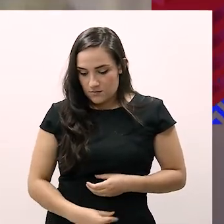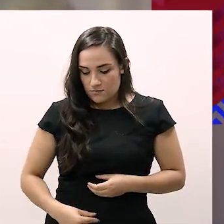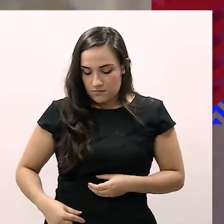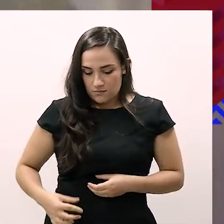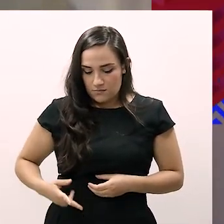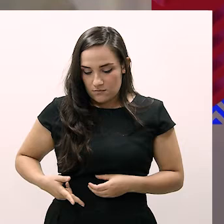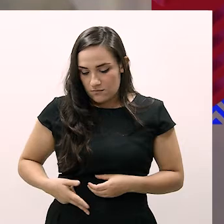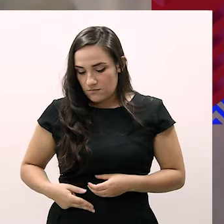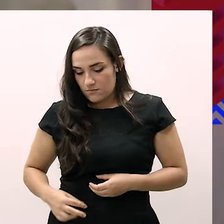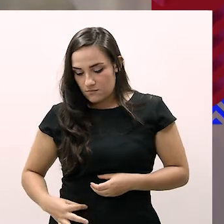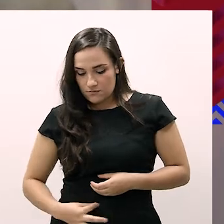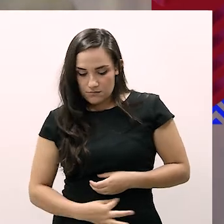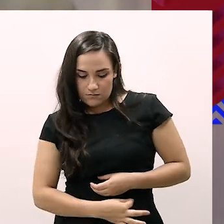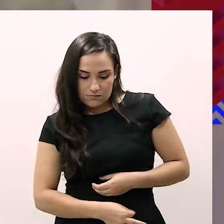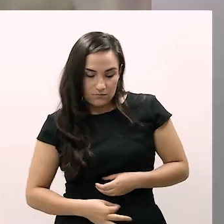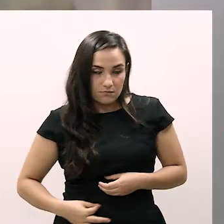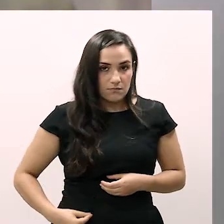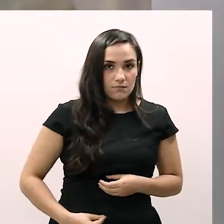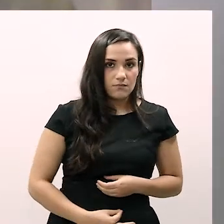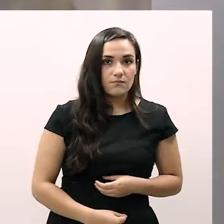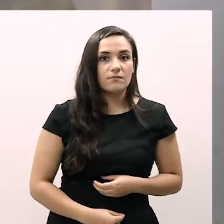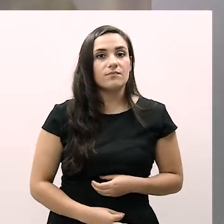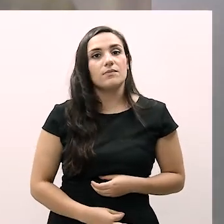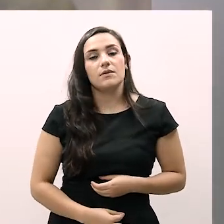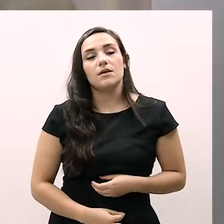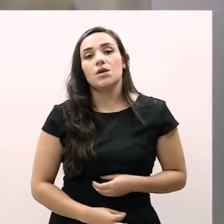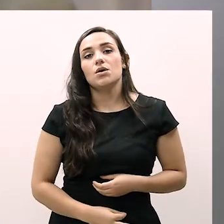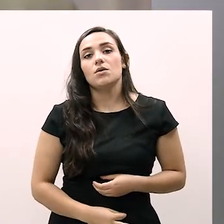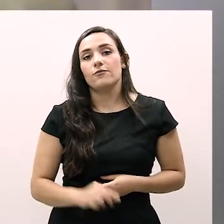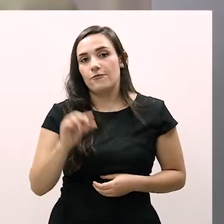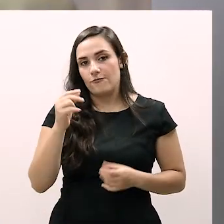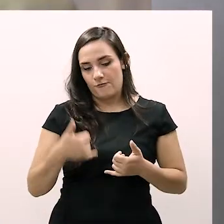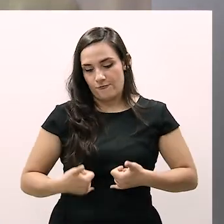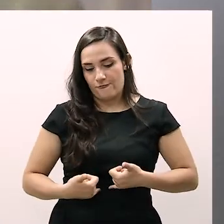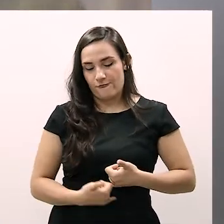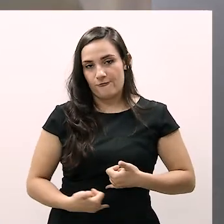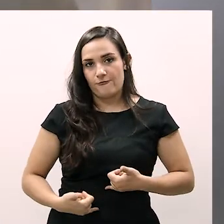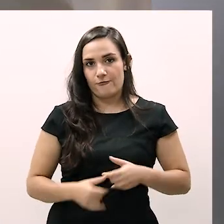alguma quantidade no intestino delgado, que é o intestino fino,